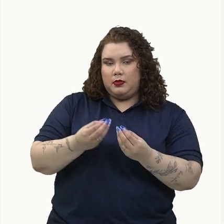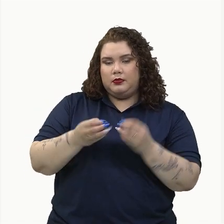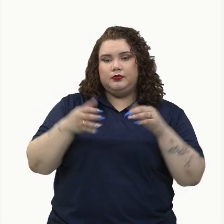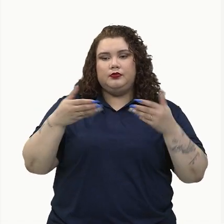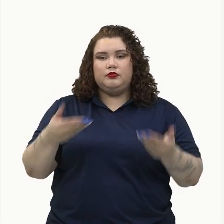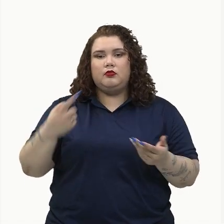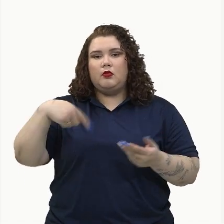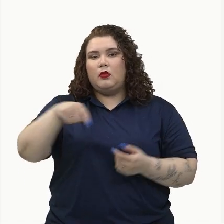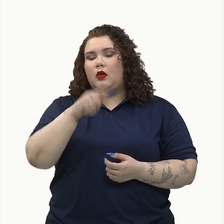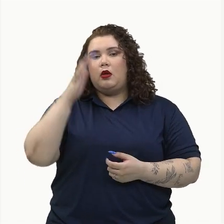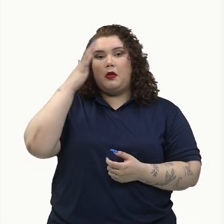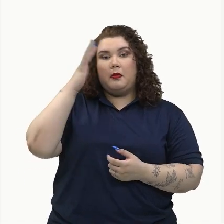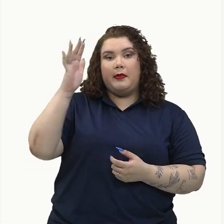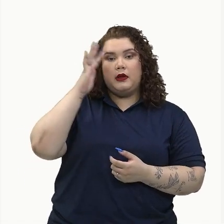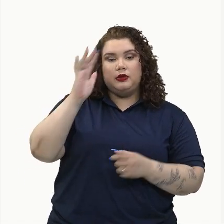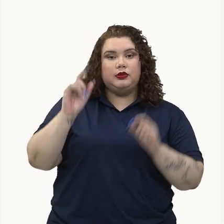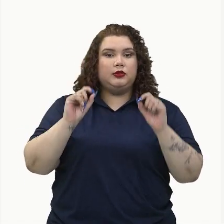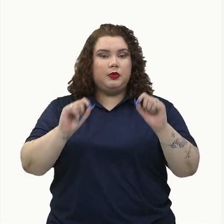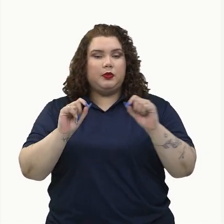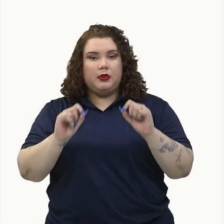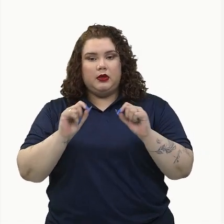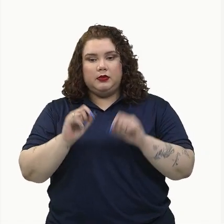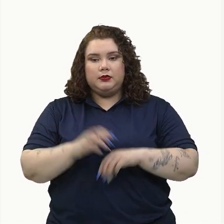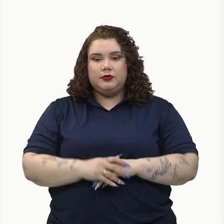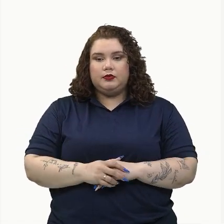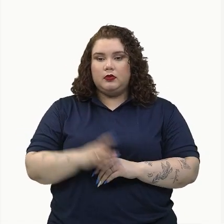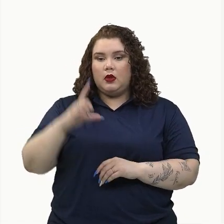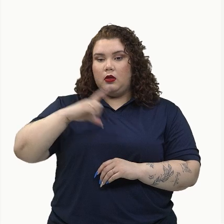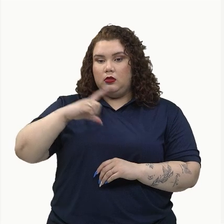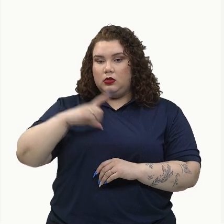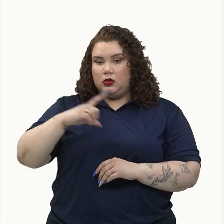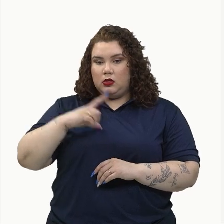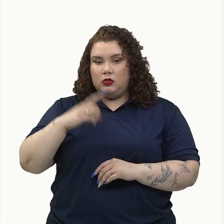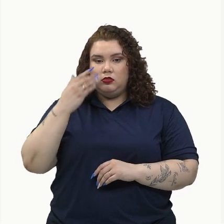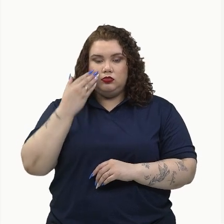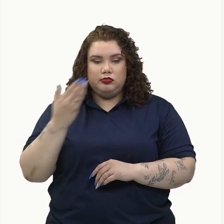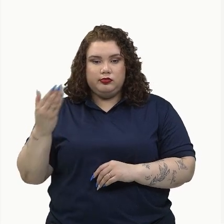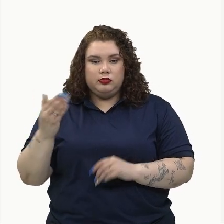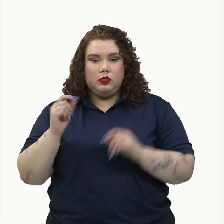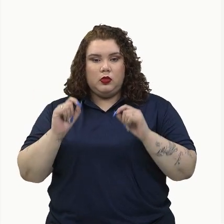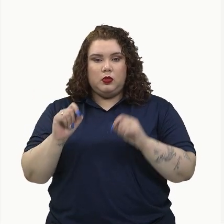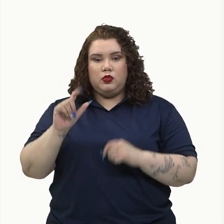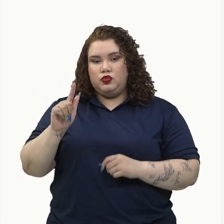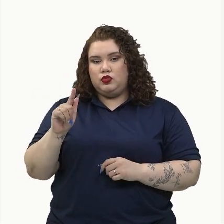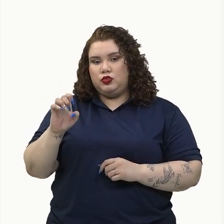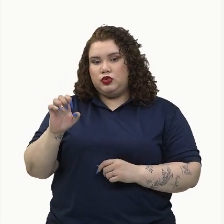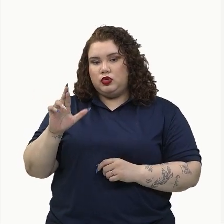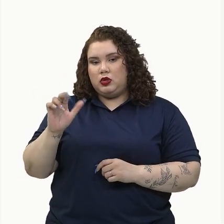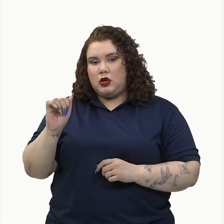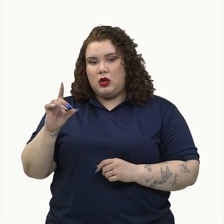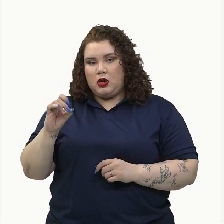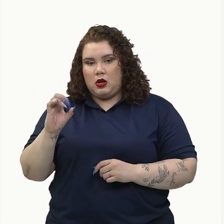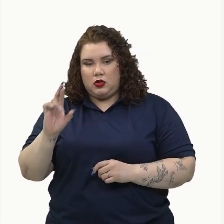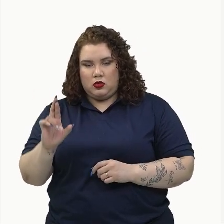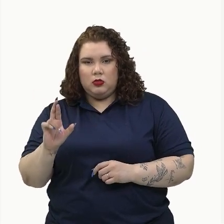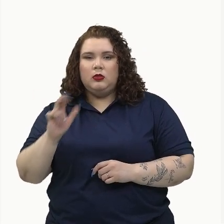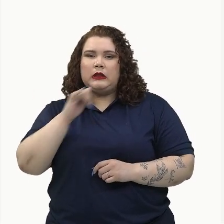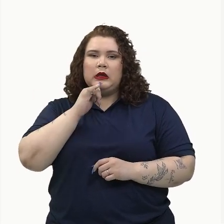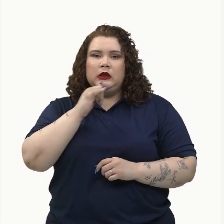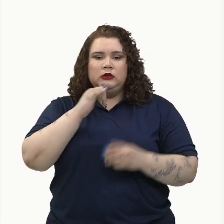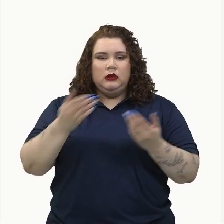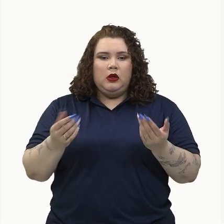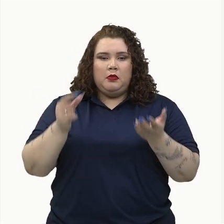vai imaginar agora comigo o seguinte, eu tenho aqui um gerador, tá aqui, e